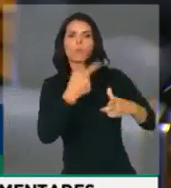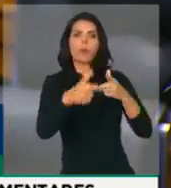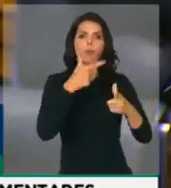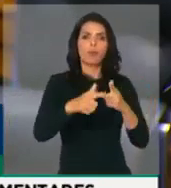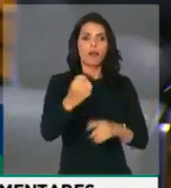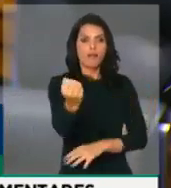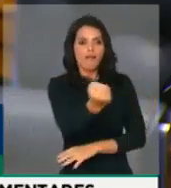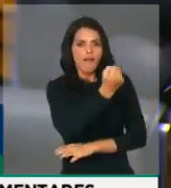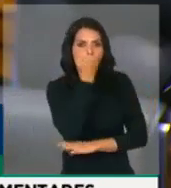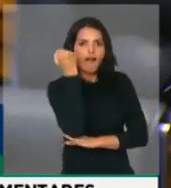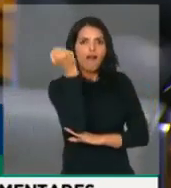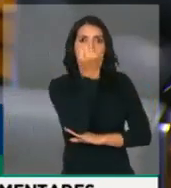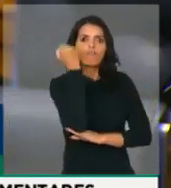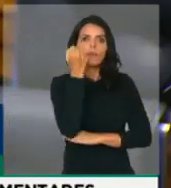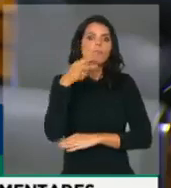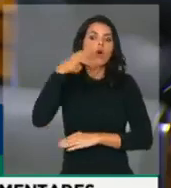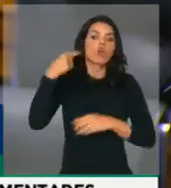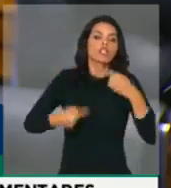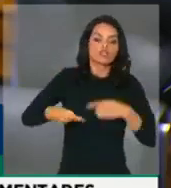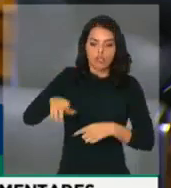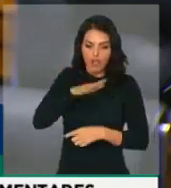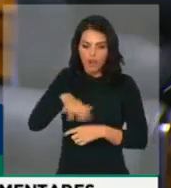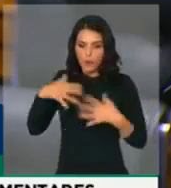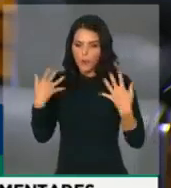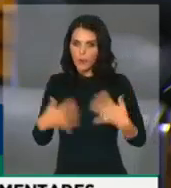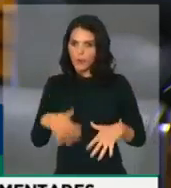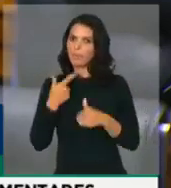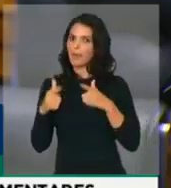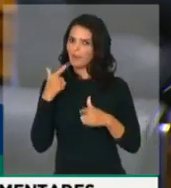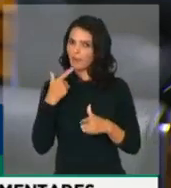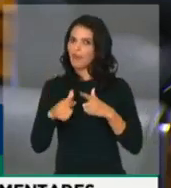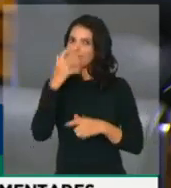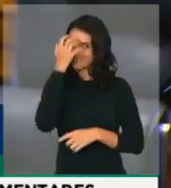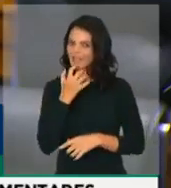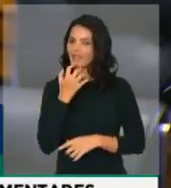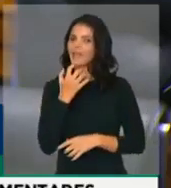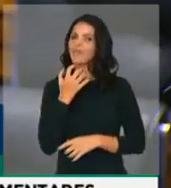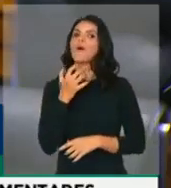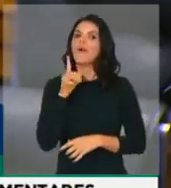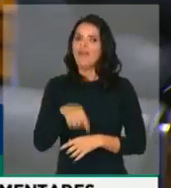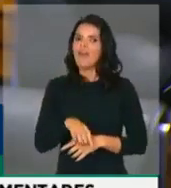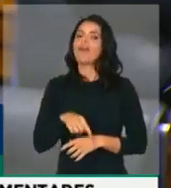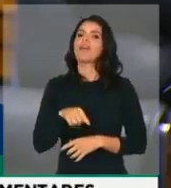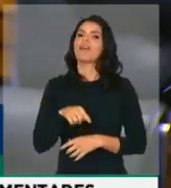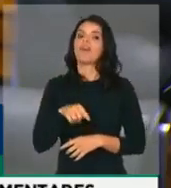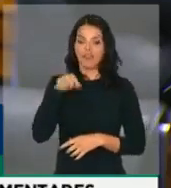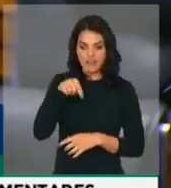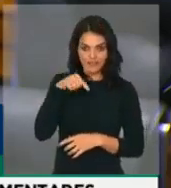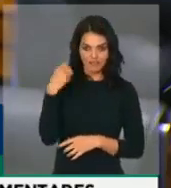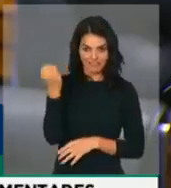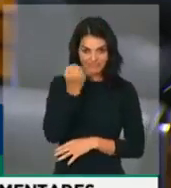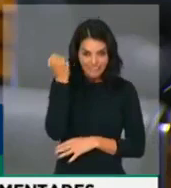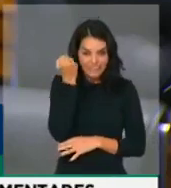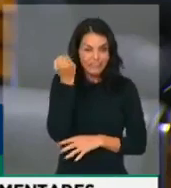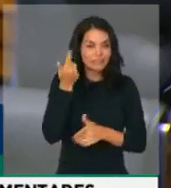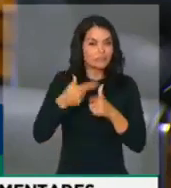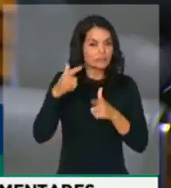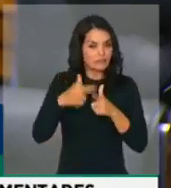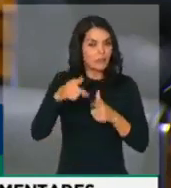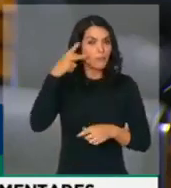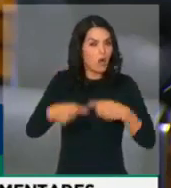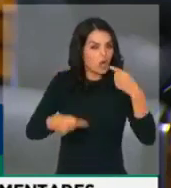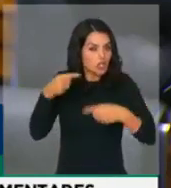grave crise política. Isso é muito importante. Essa grave crise política tem trazido, e a gente tem